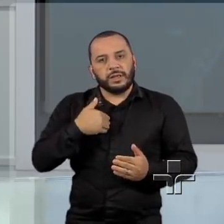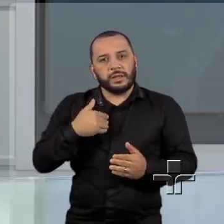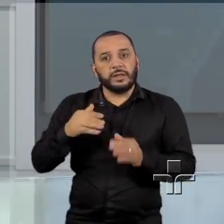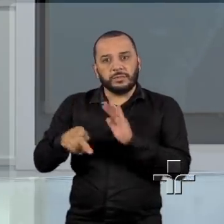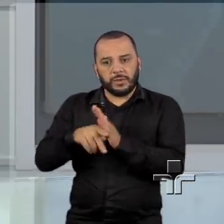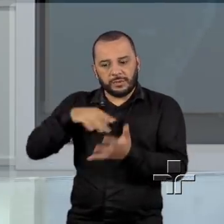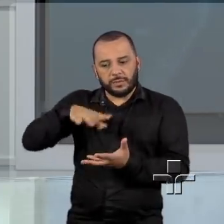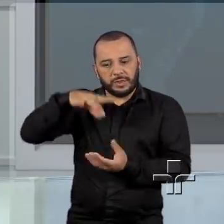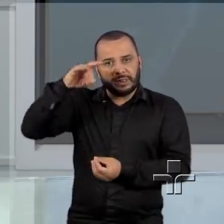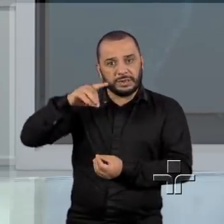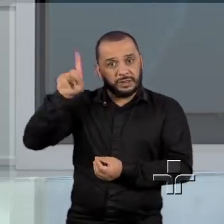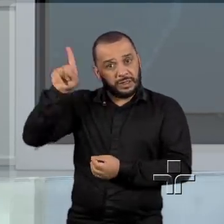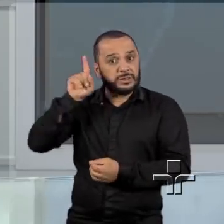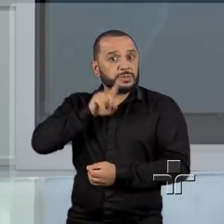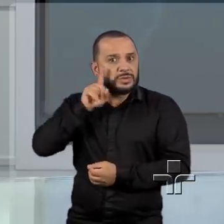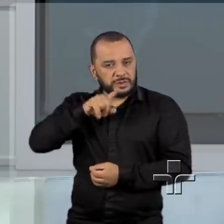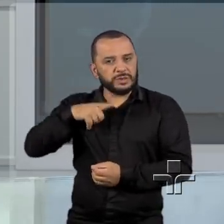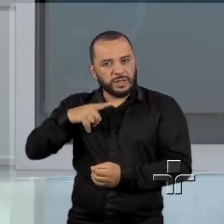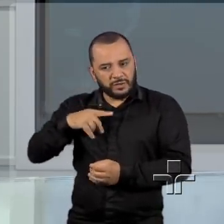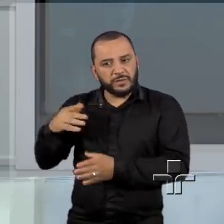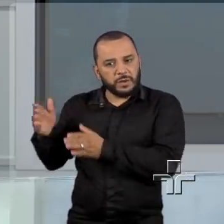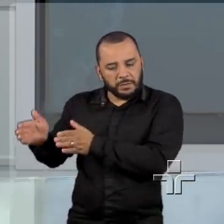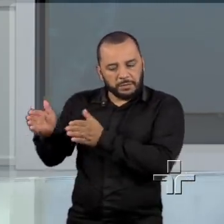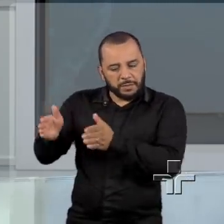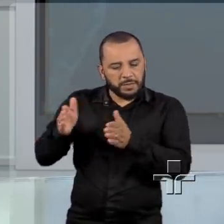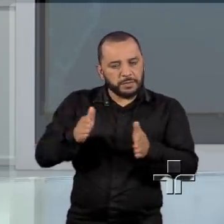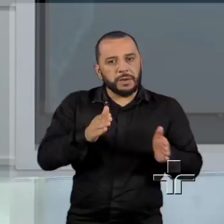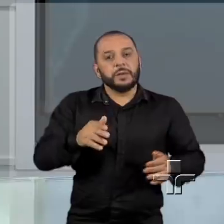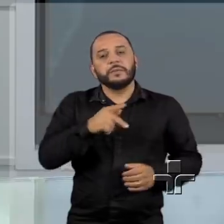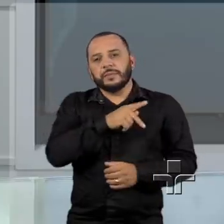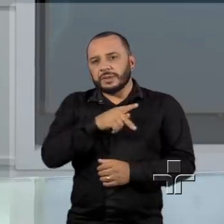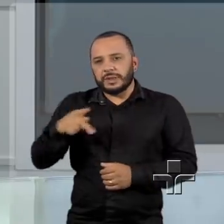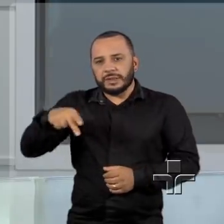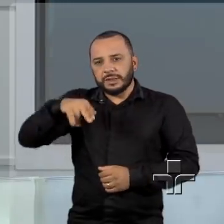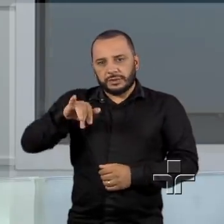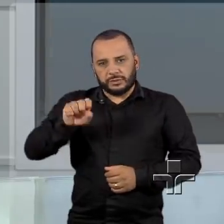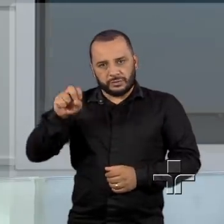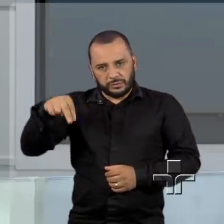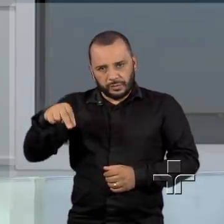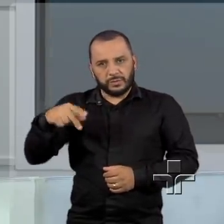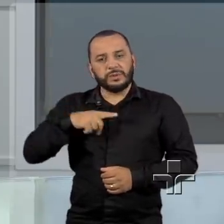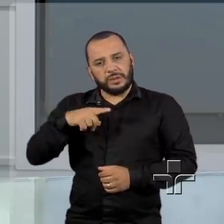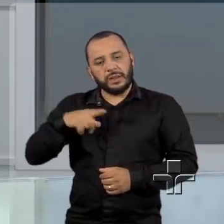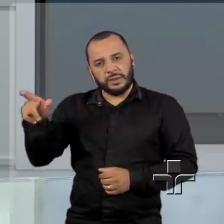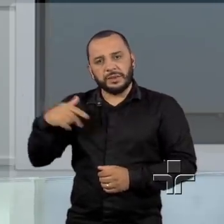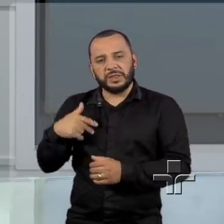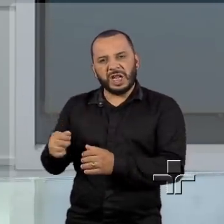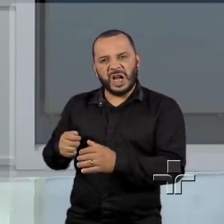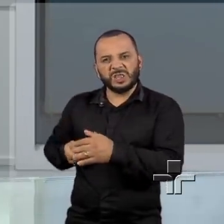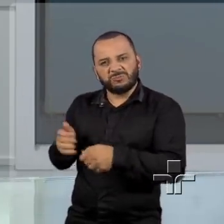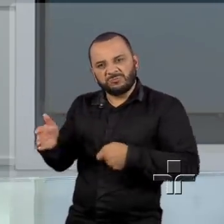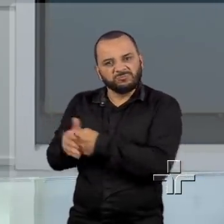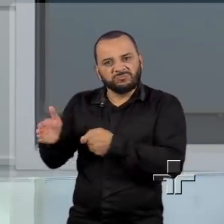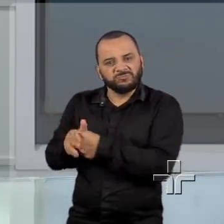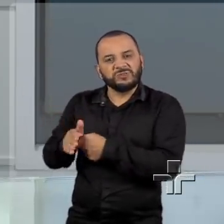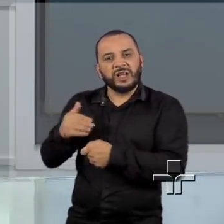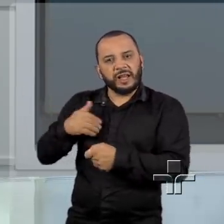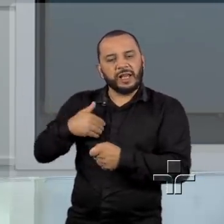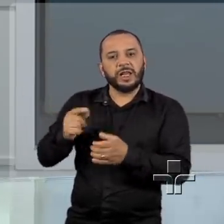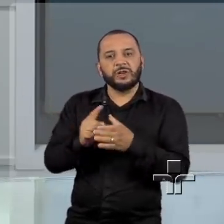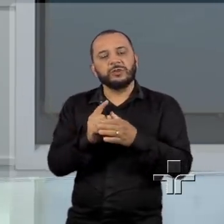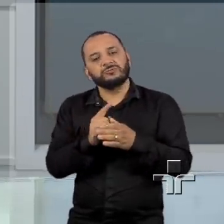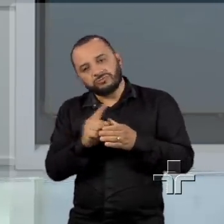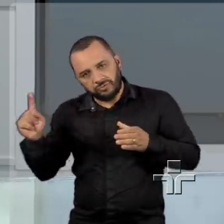antigas, como os norte-americanos, tiveram um processo quando o presidente Nixon forçaram Nixon a renunciar por vários motivos.